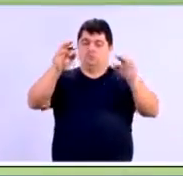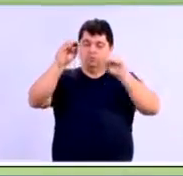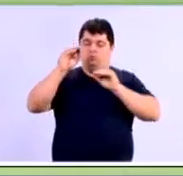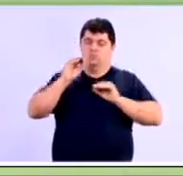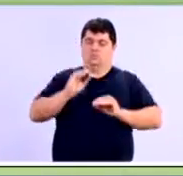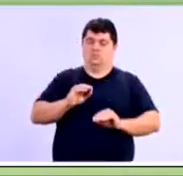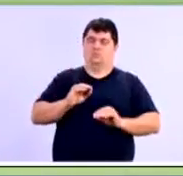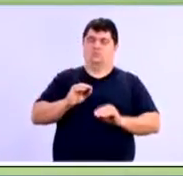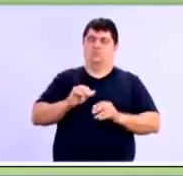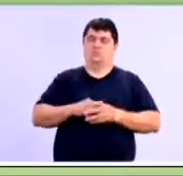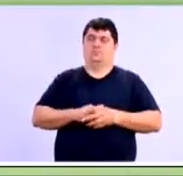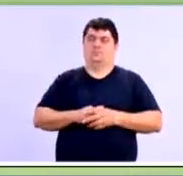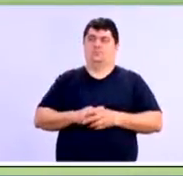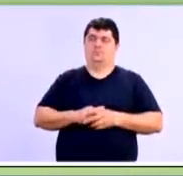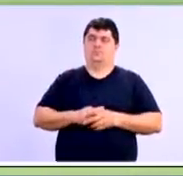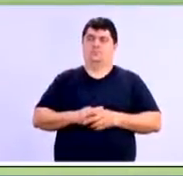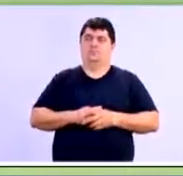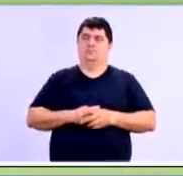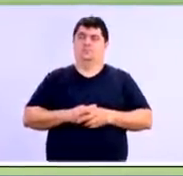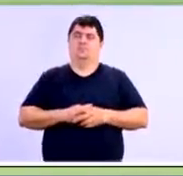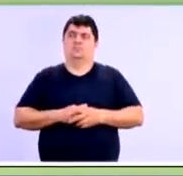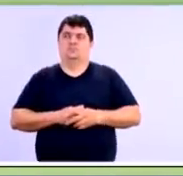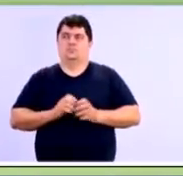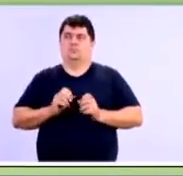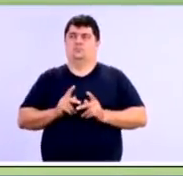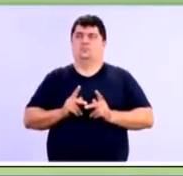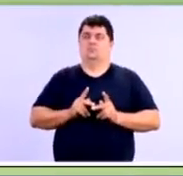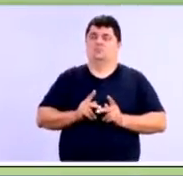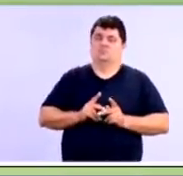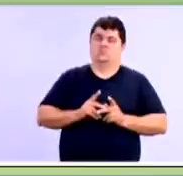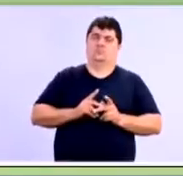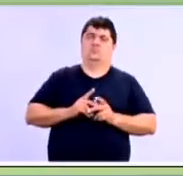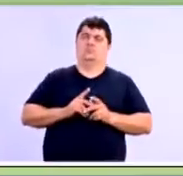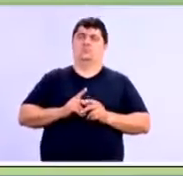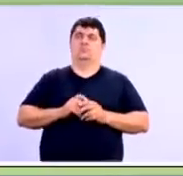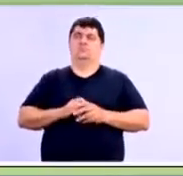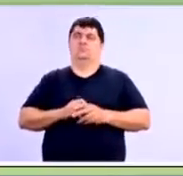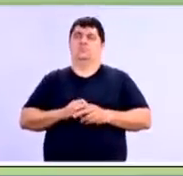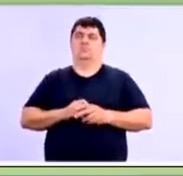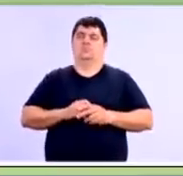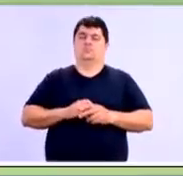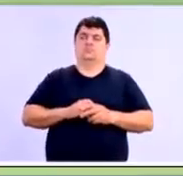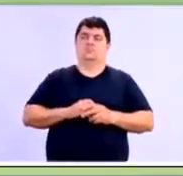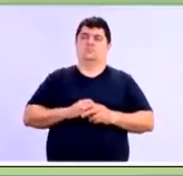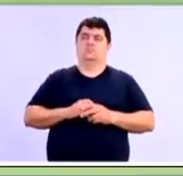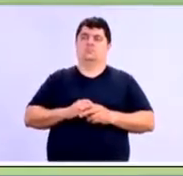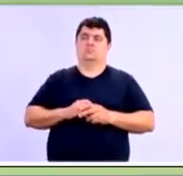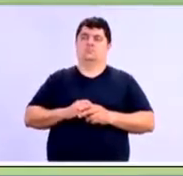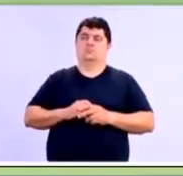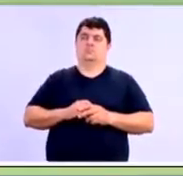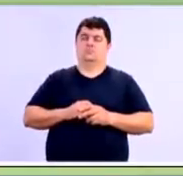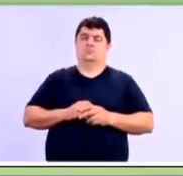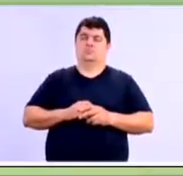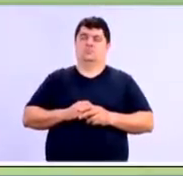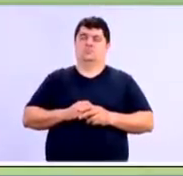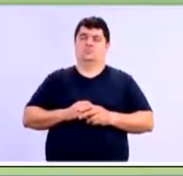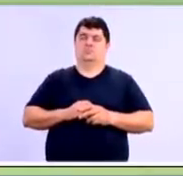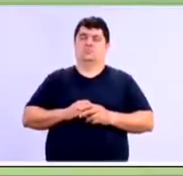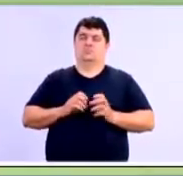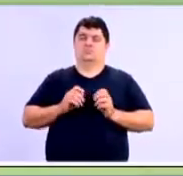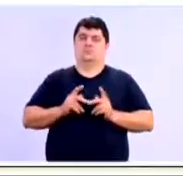usar do balanço patrimonial. Beleza? Então, quando falar de patrimônio líquido está aqui, quando falar de ativo está aqui.